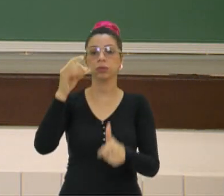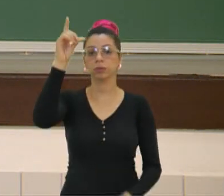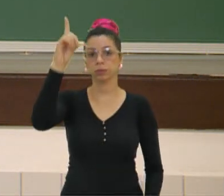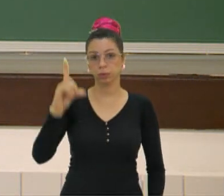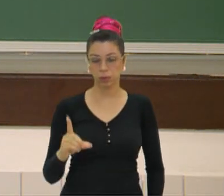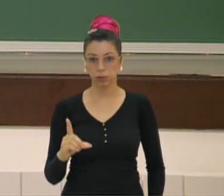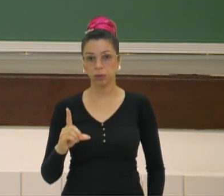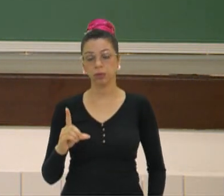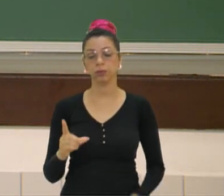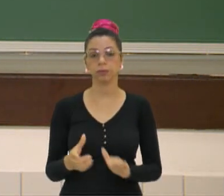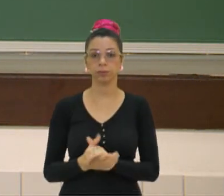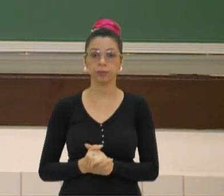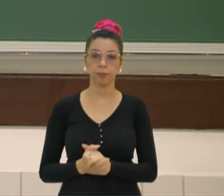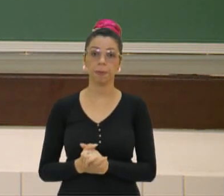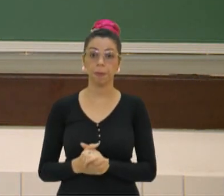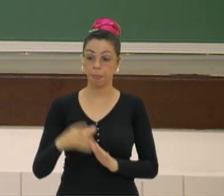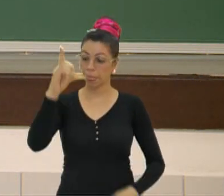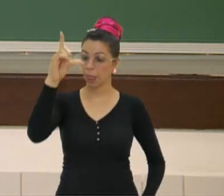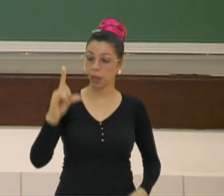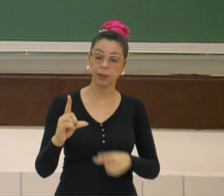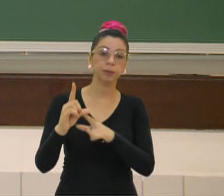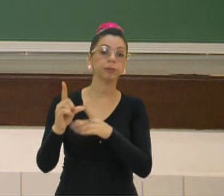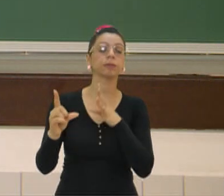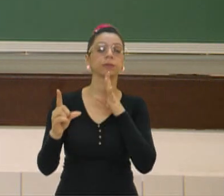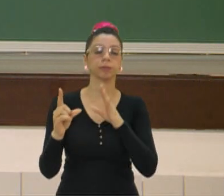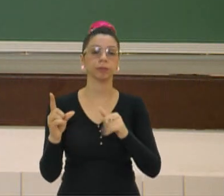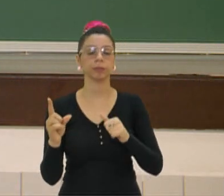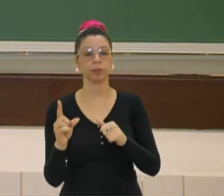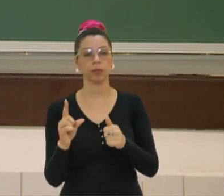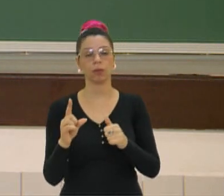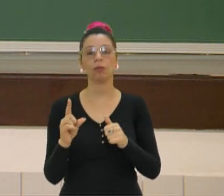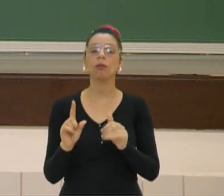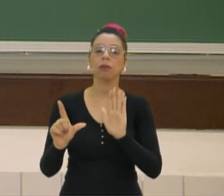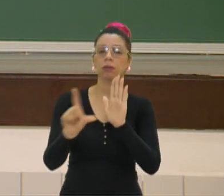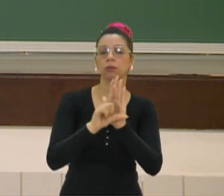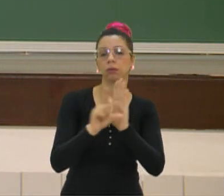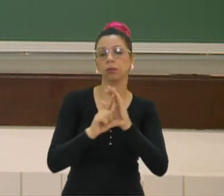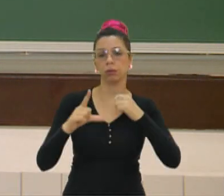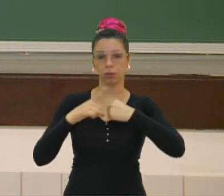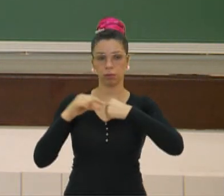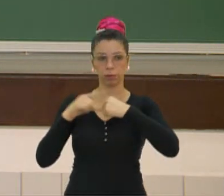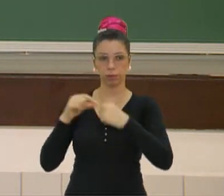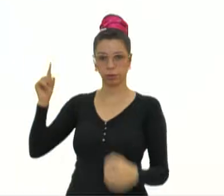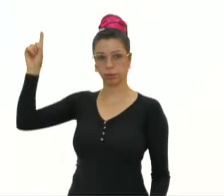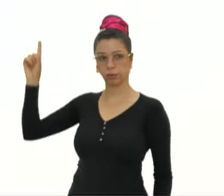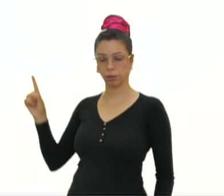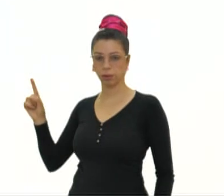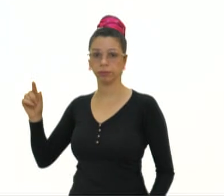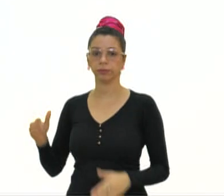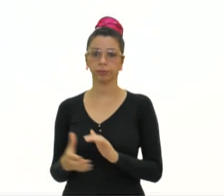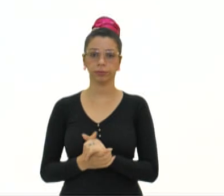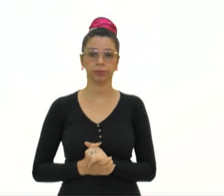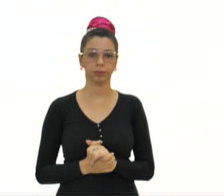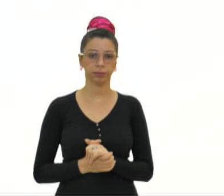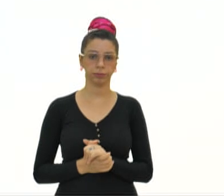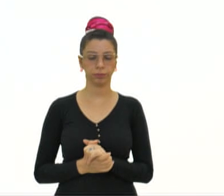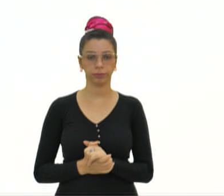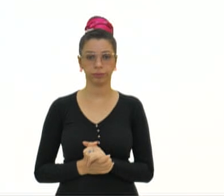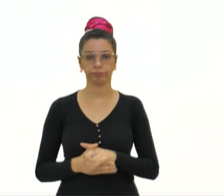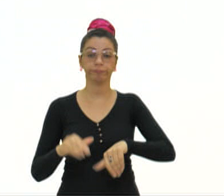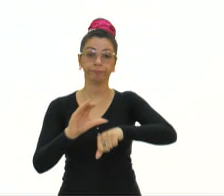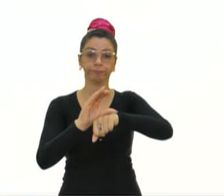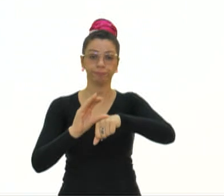é reconhecido, isso é bastante importante aí nos termos da lei. Por isso, o professor, nesse próximo slide, retoma esse aspecto da